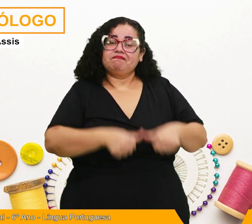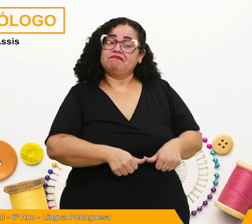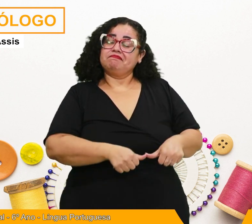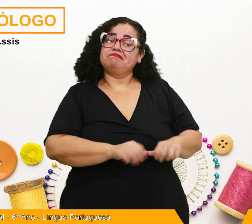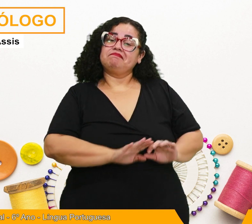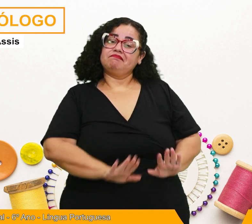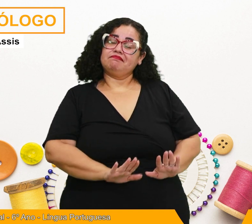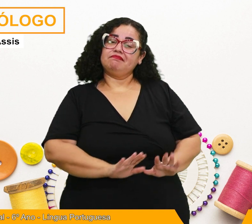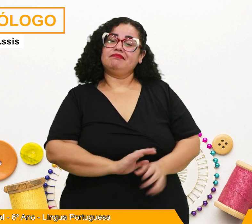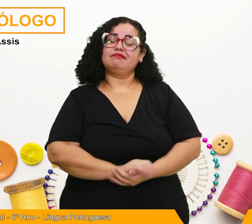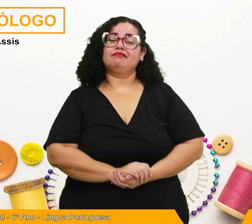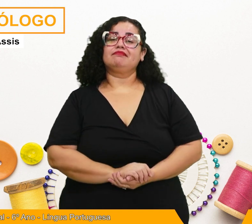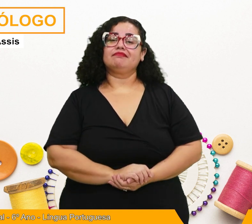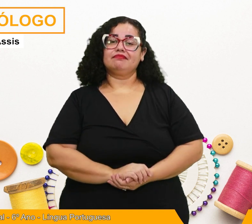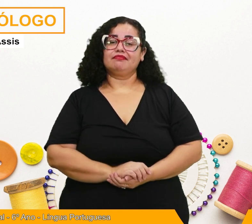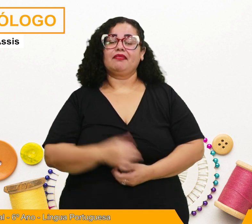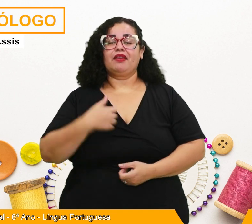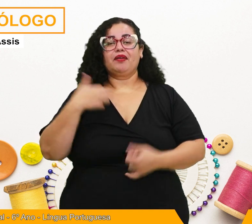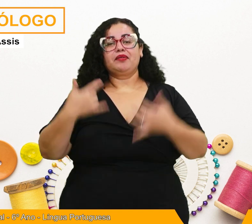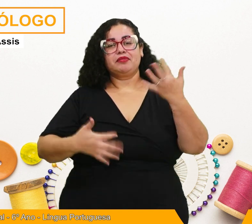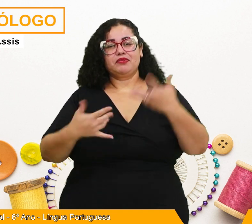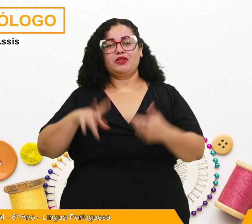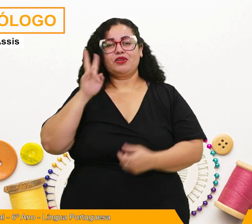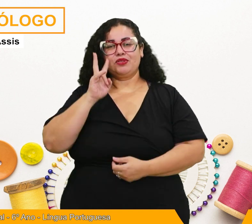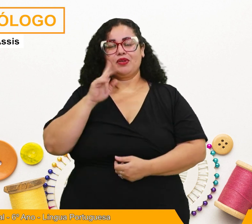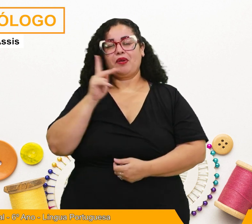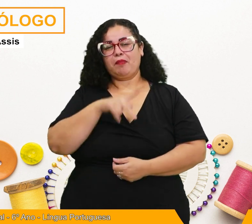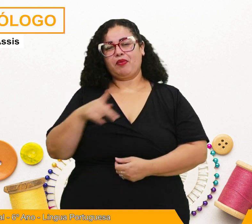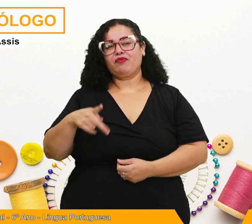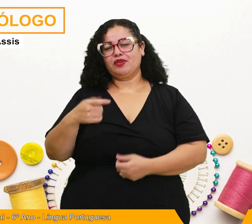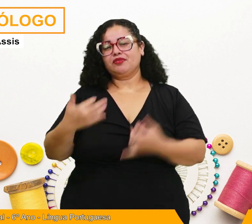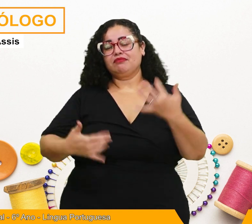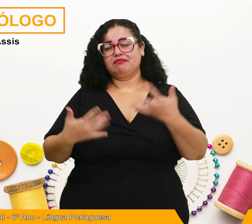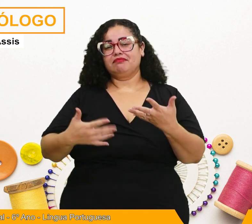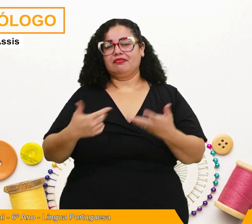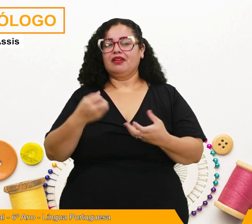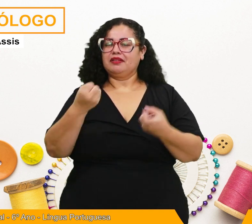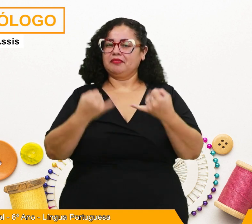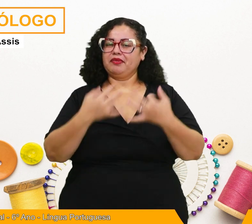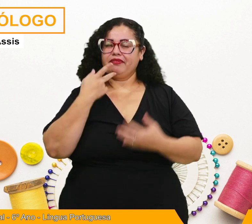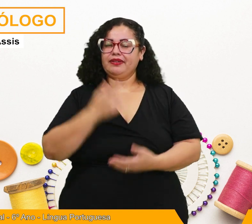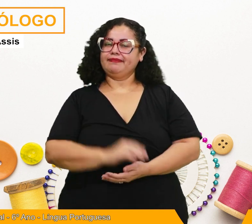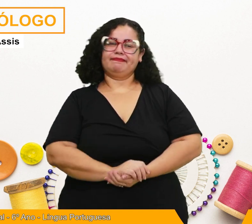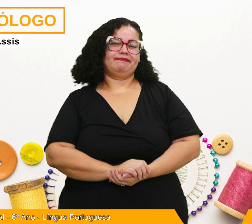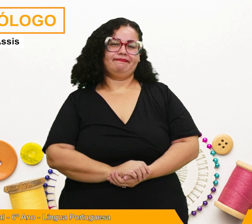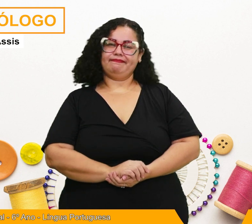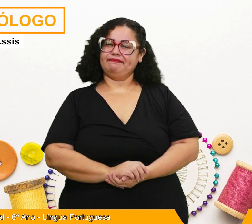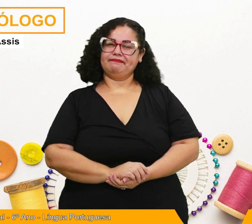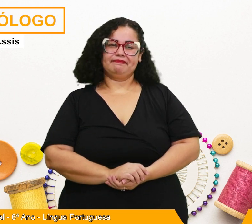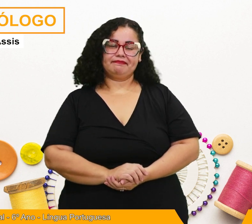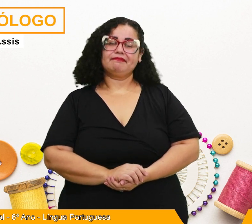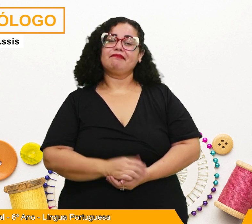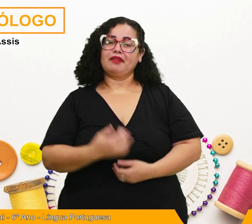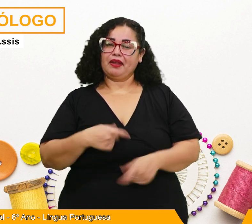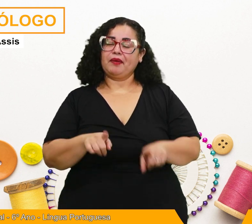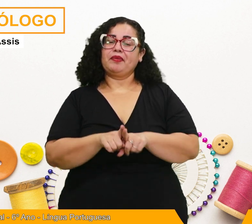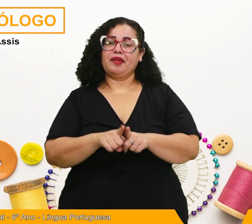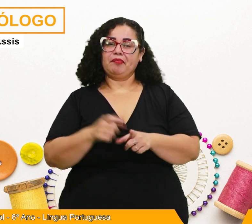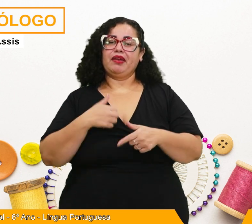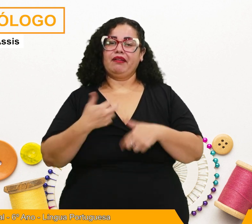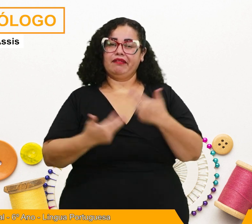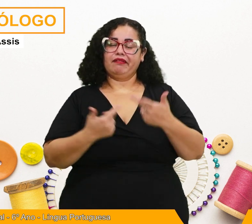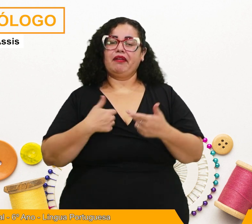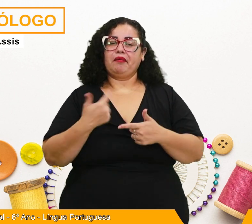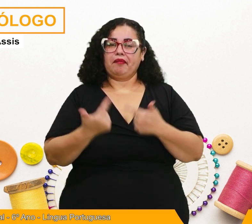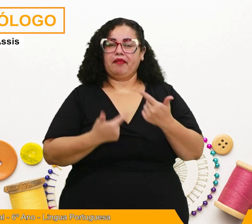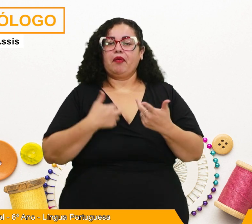fico. Contei essa história a um professor de melancolia que me disse, abanando a cabeça: também eu tenho servido de